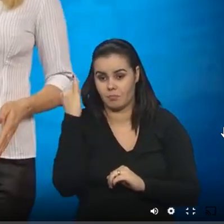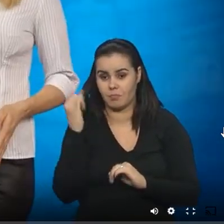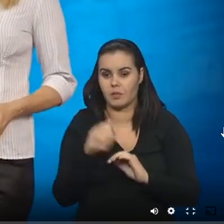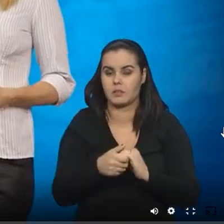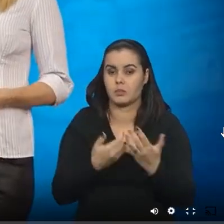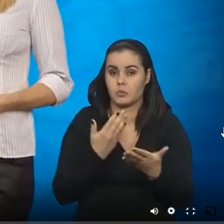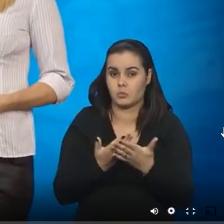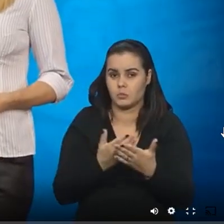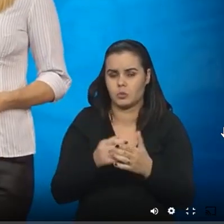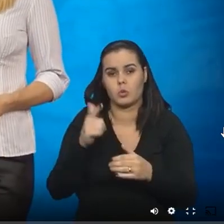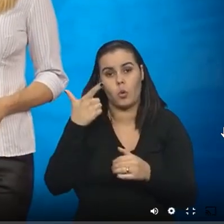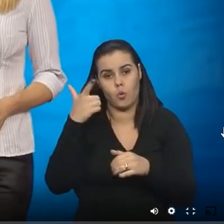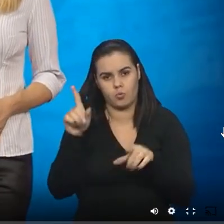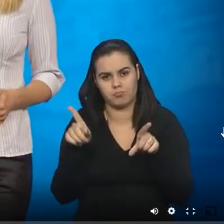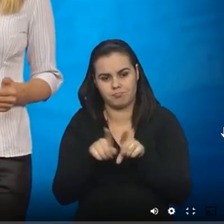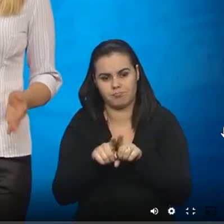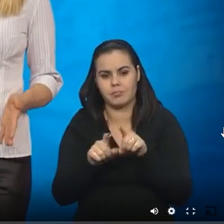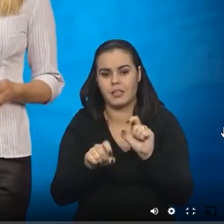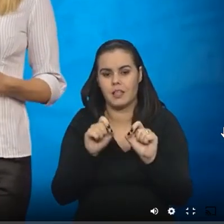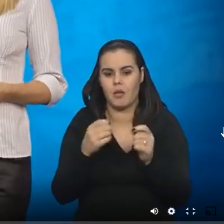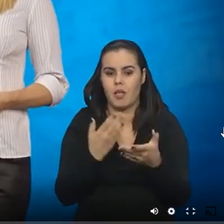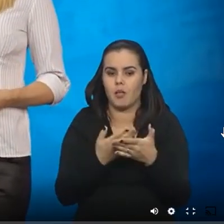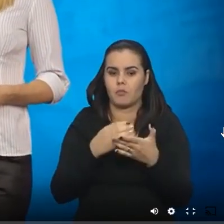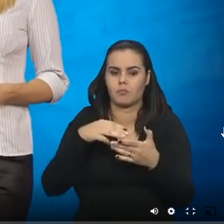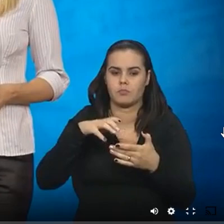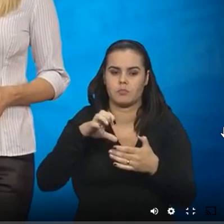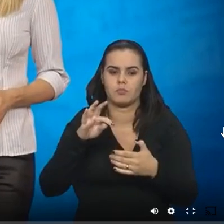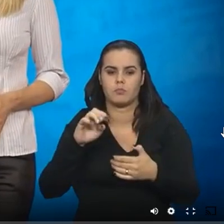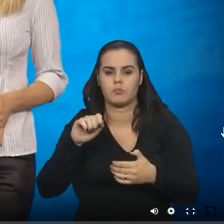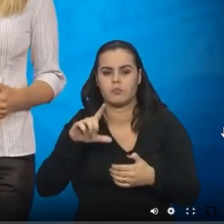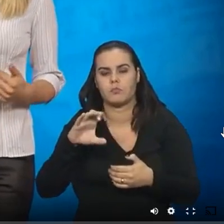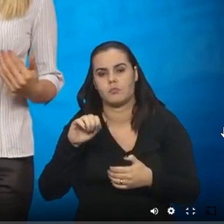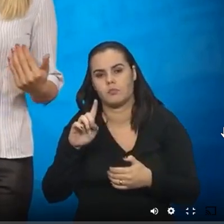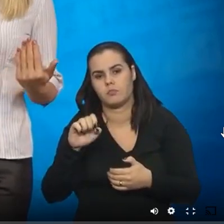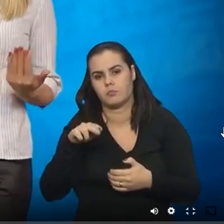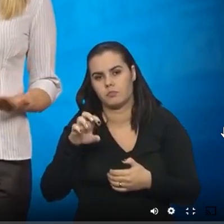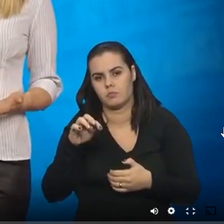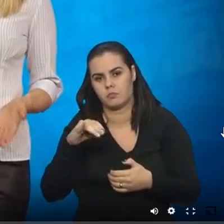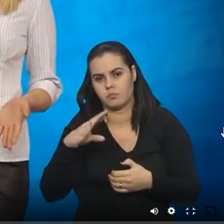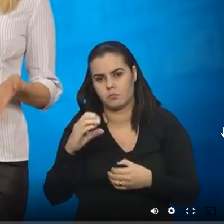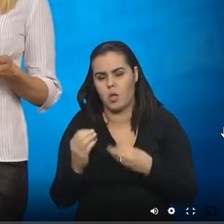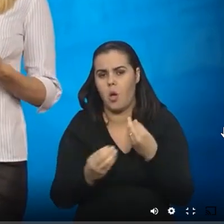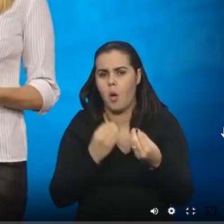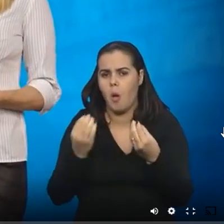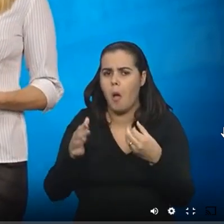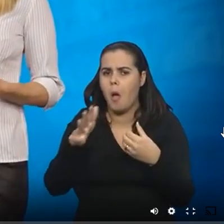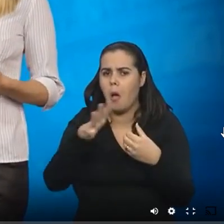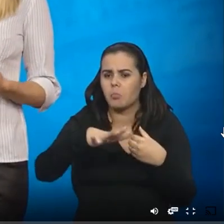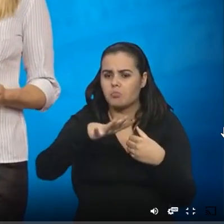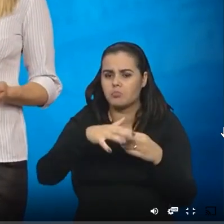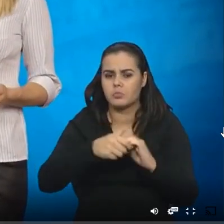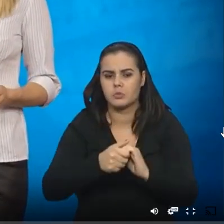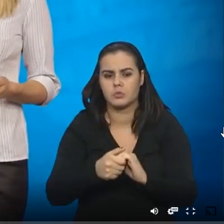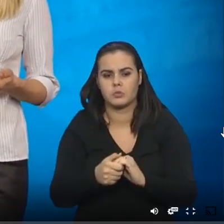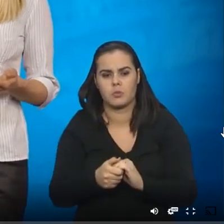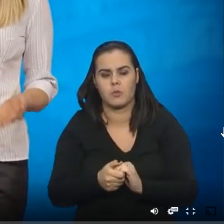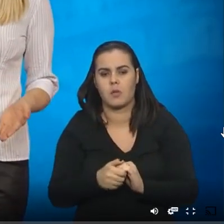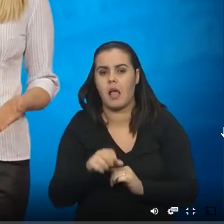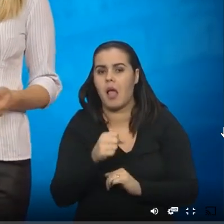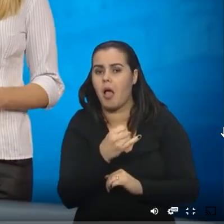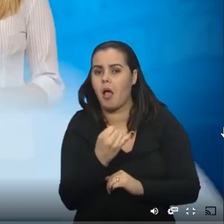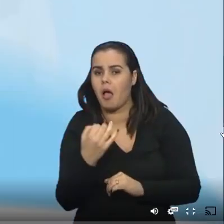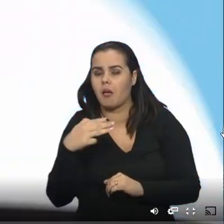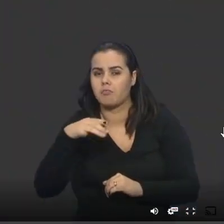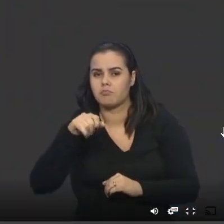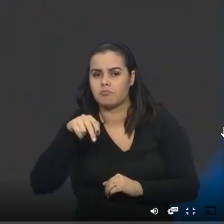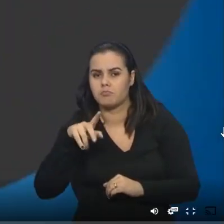depósito. Outra etapa importante é o estudo metalogenético, que detalha de que forma os ambientes propiciaram a concentração de